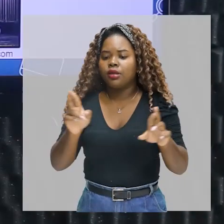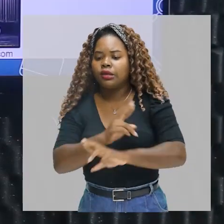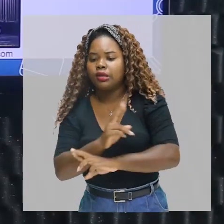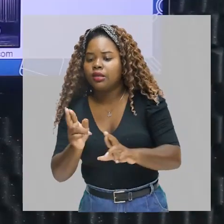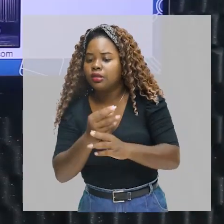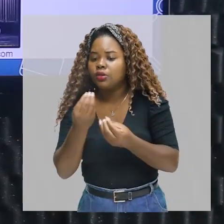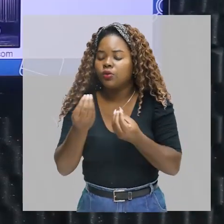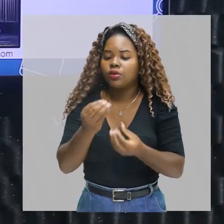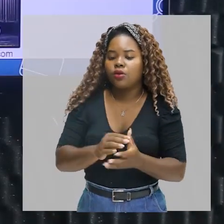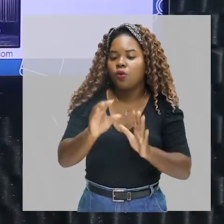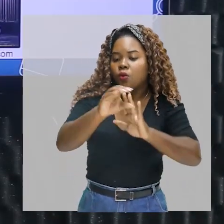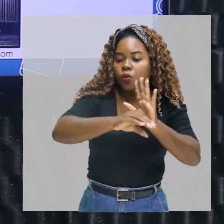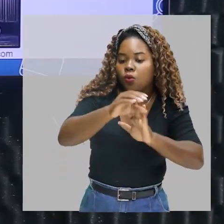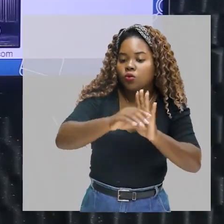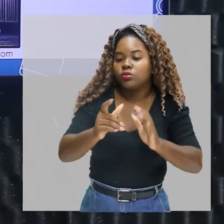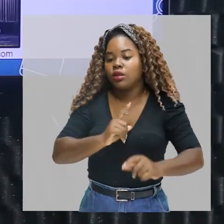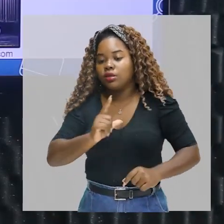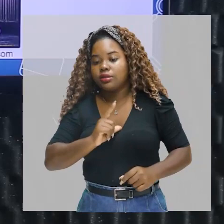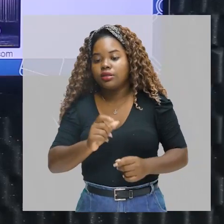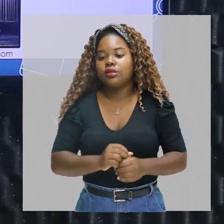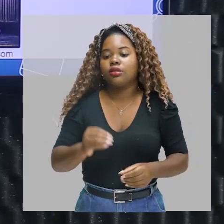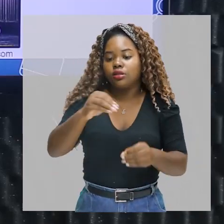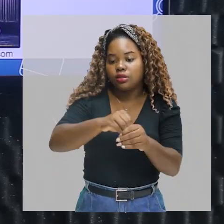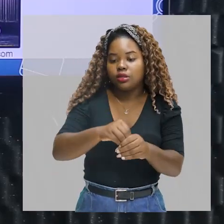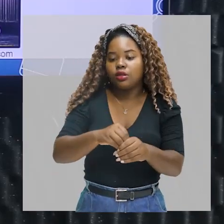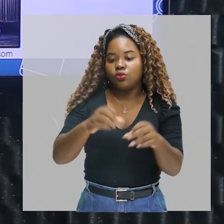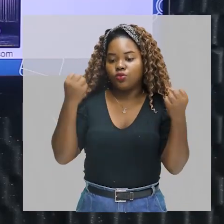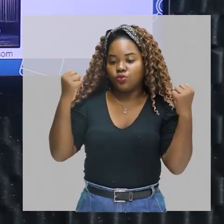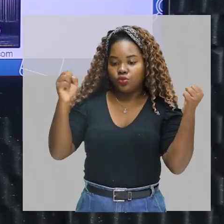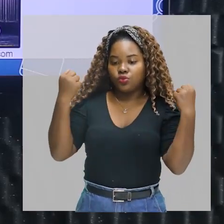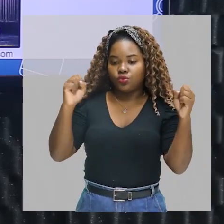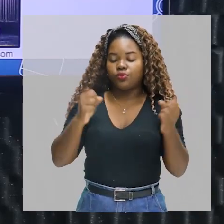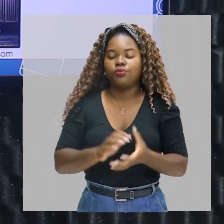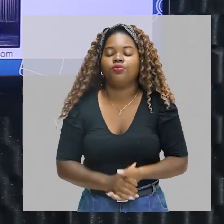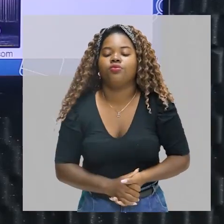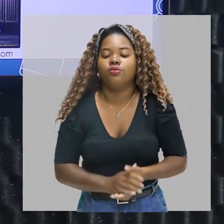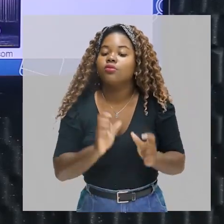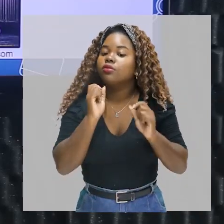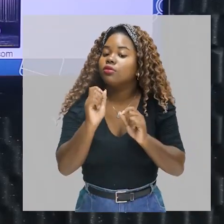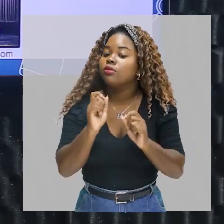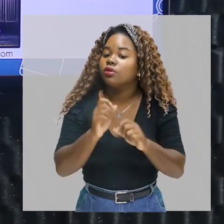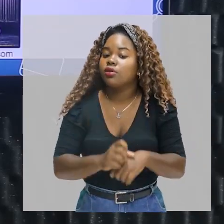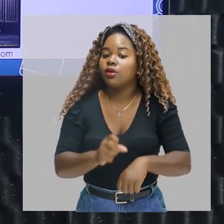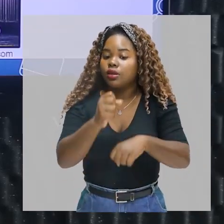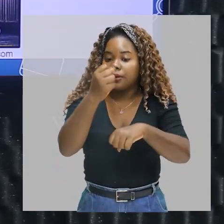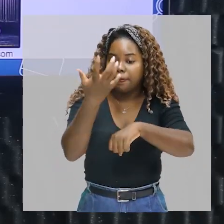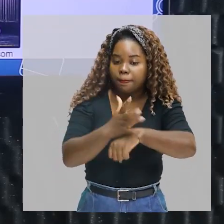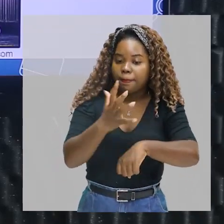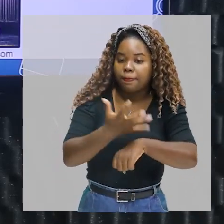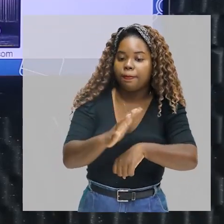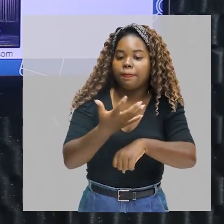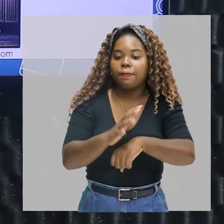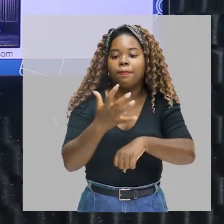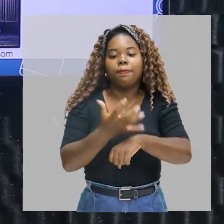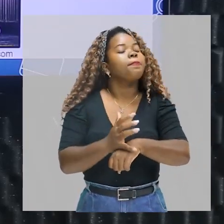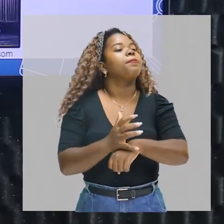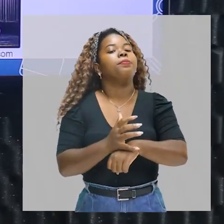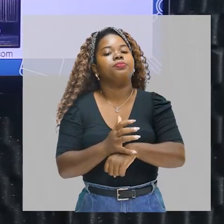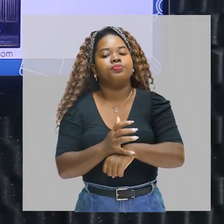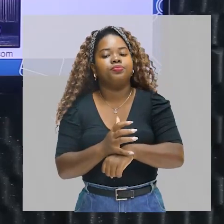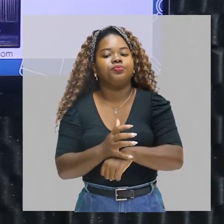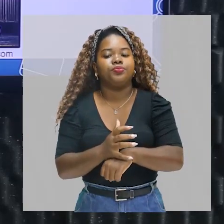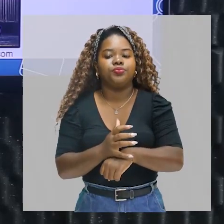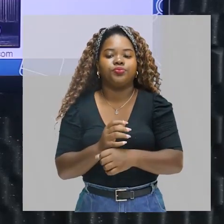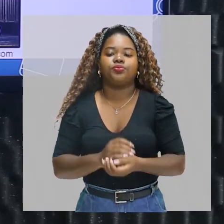um pouquinho a um conceito que existe dentro da educação física, que é exercício físico. Exercício físico é